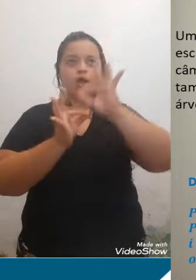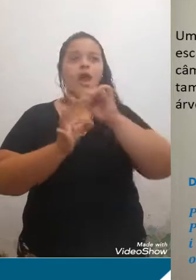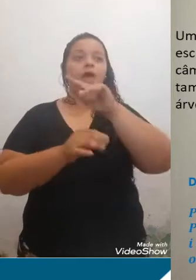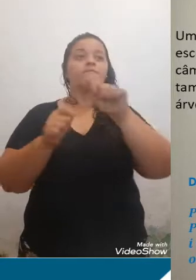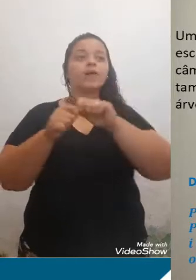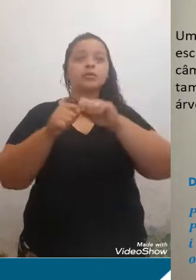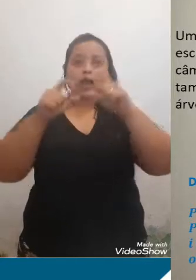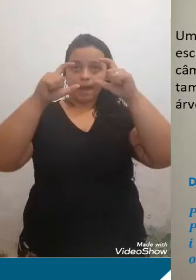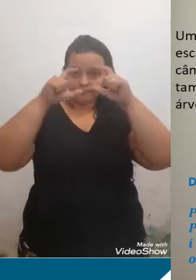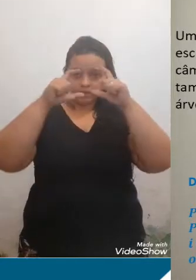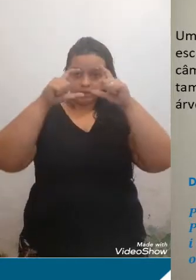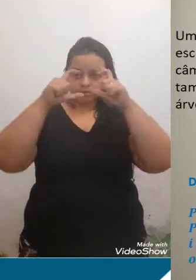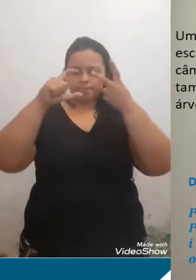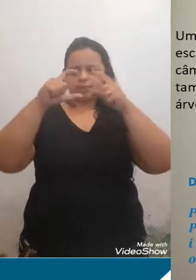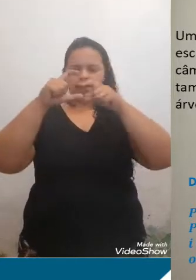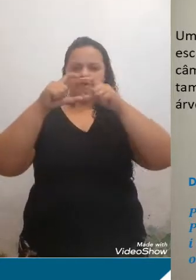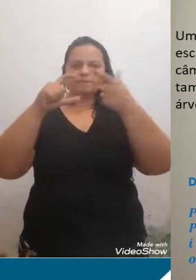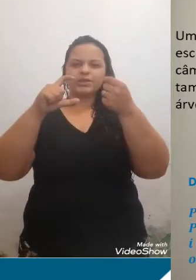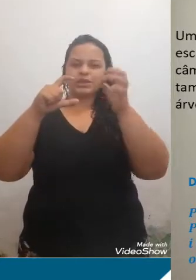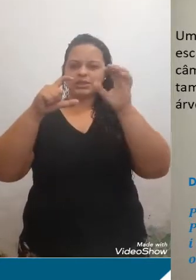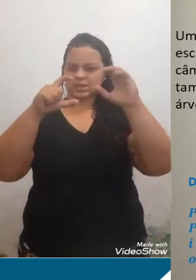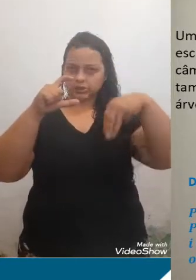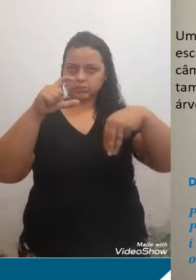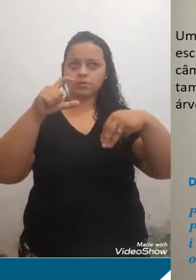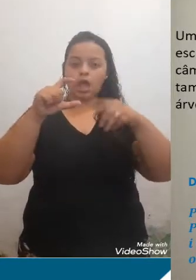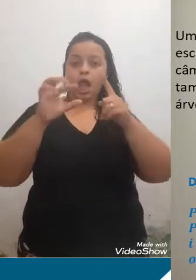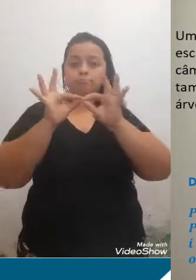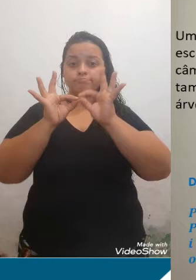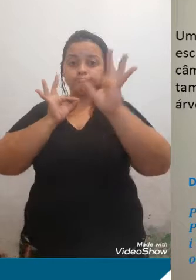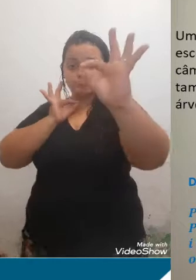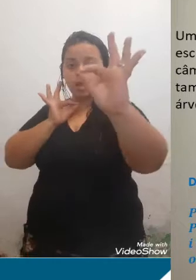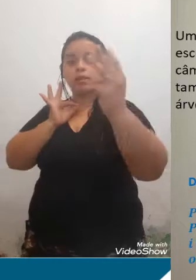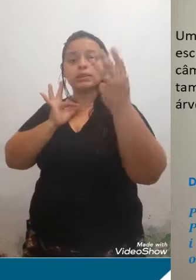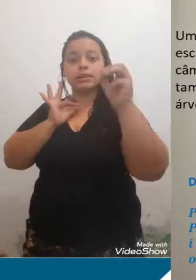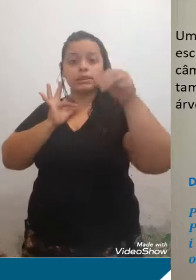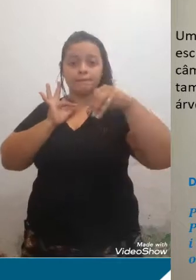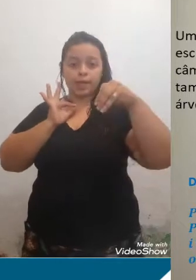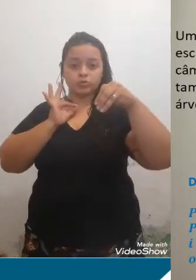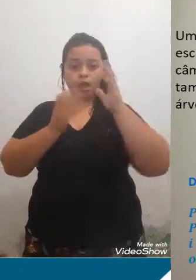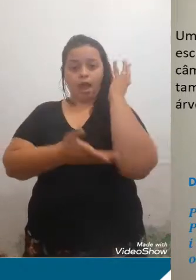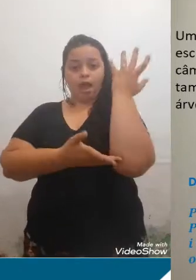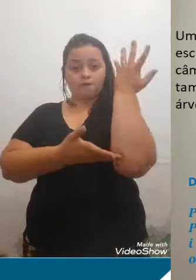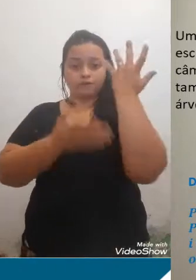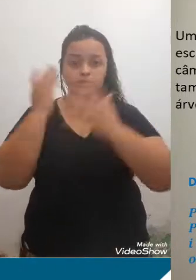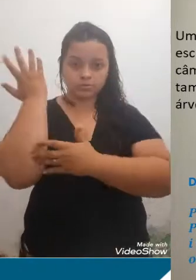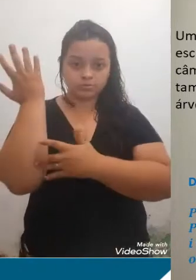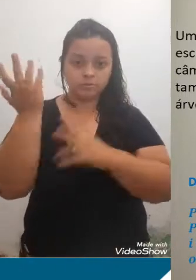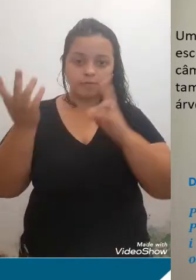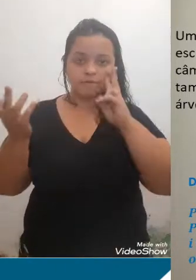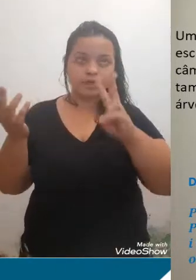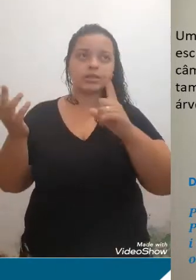a câmara de 20 centímetros de comprimento a uma distância de 30 metros da árvore. Se o tamanho da